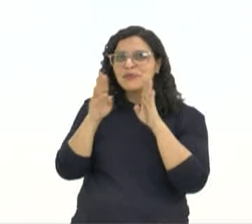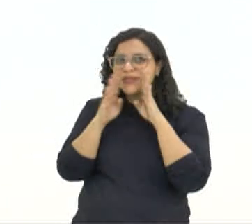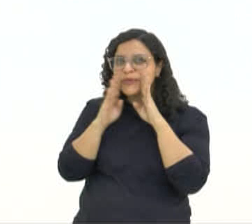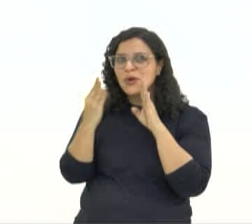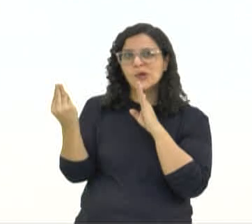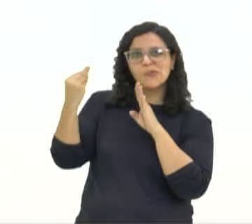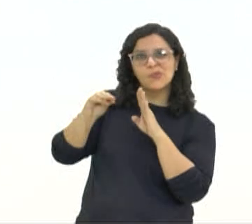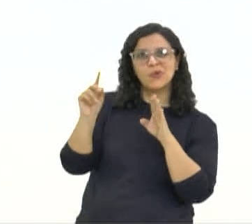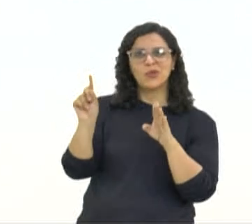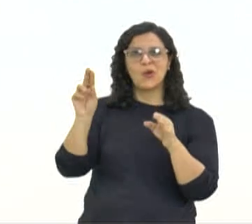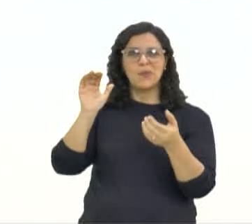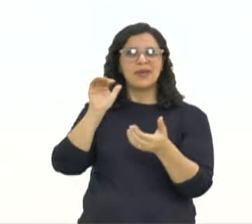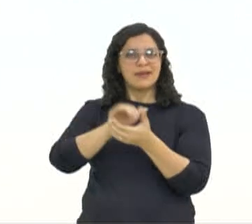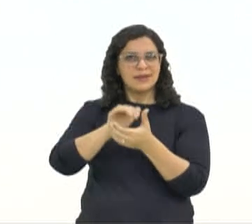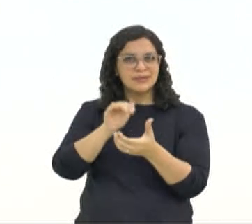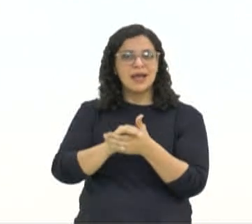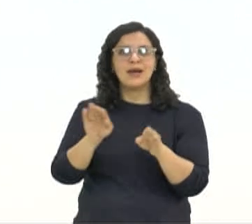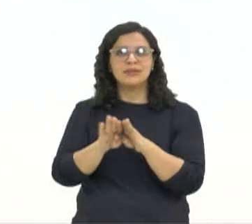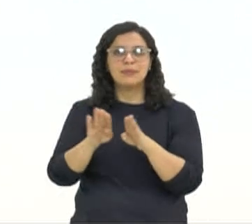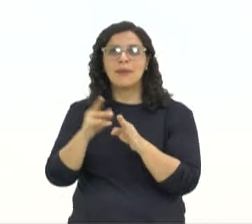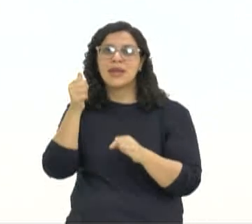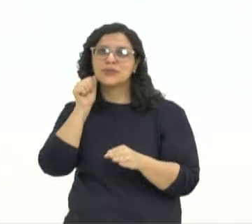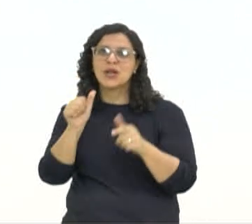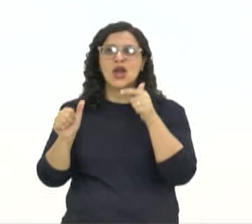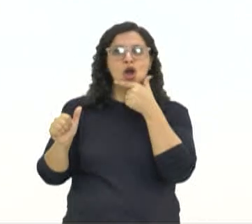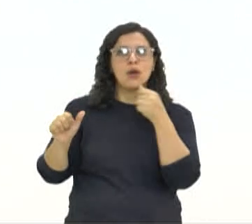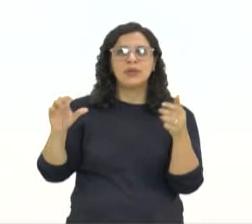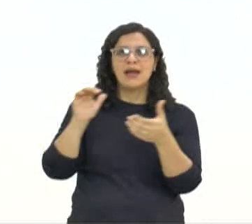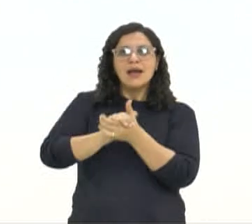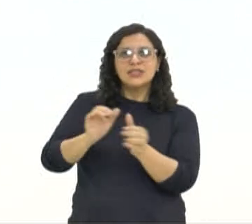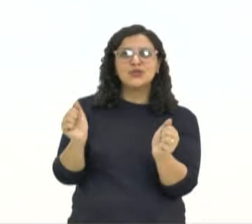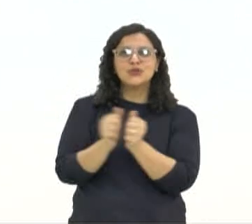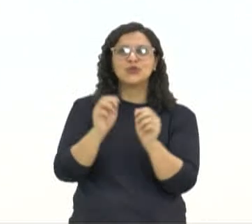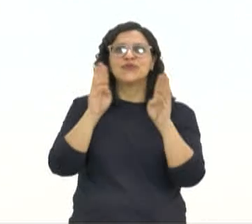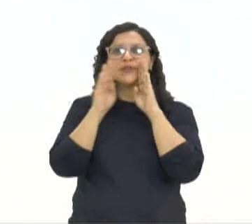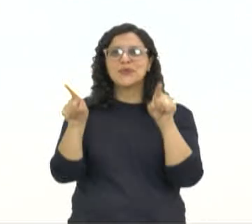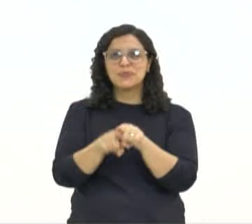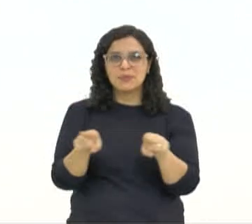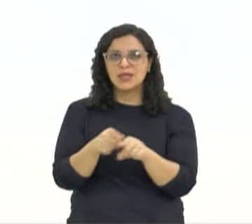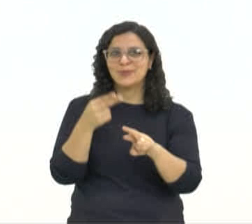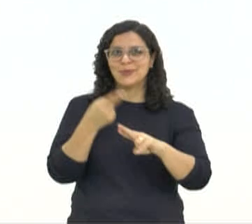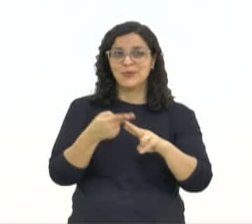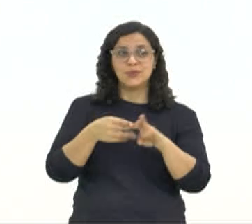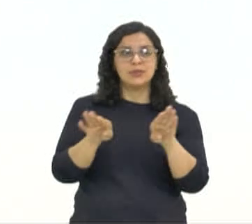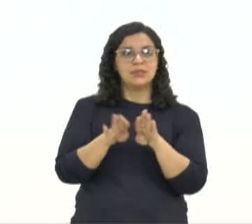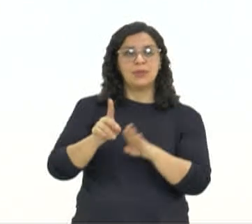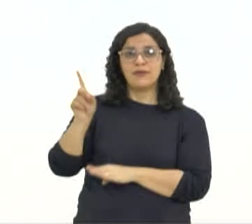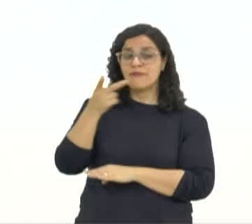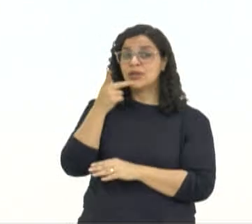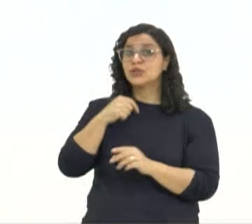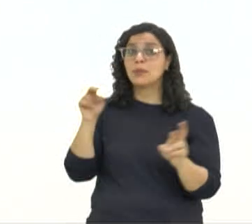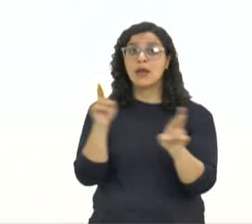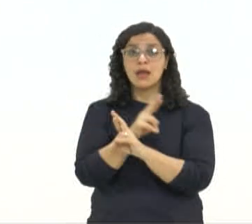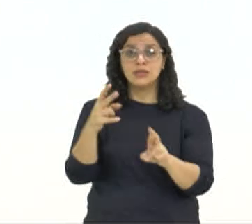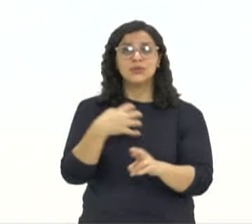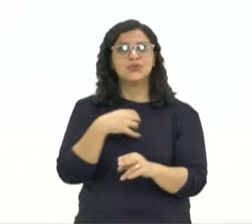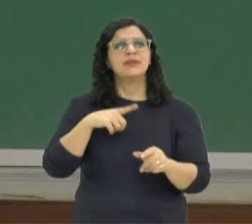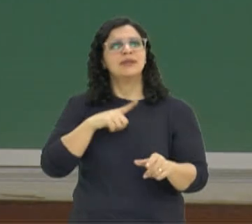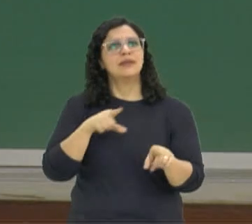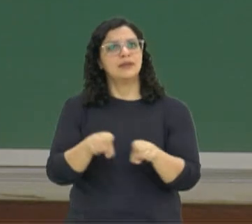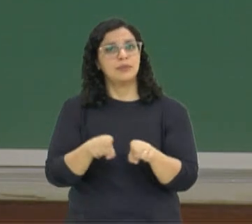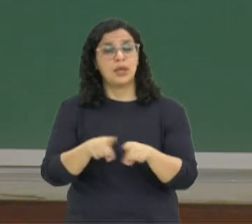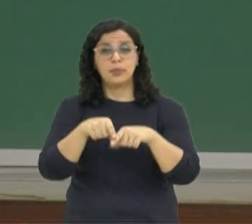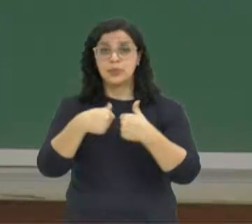né, de unir um Facebook ao outro, e donde la gente mantém distintos tipos de relações. Então,